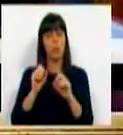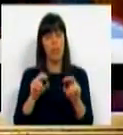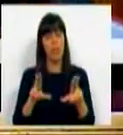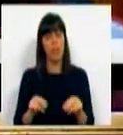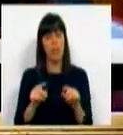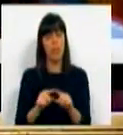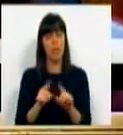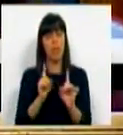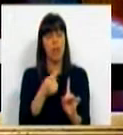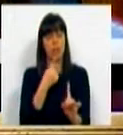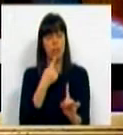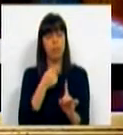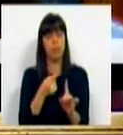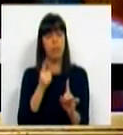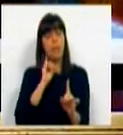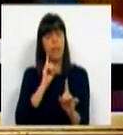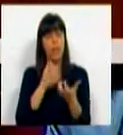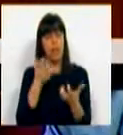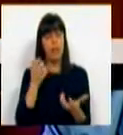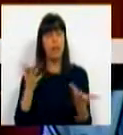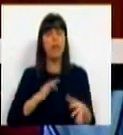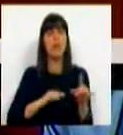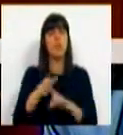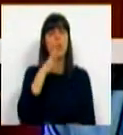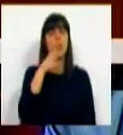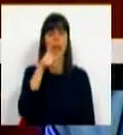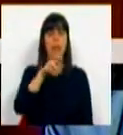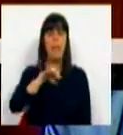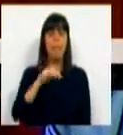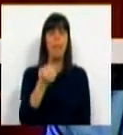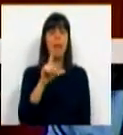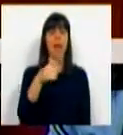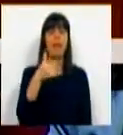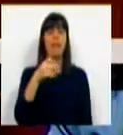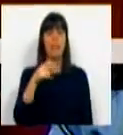líquidas que é bastante, bastante relevante. Sr. Deputado Miguel Tiago,